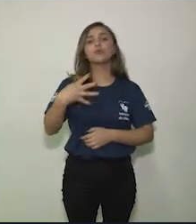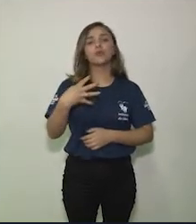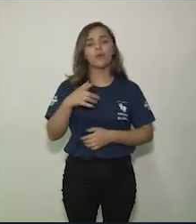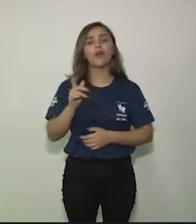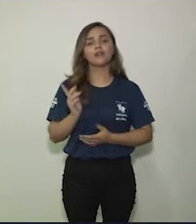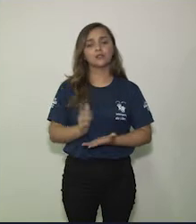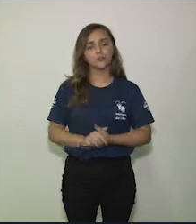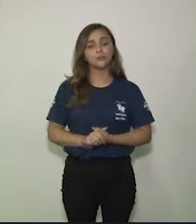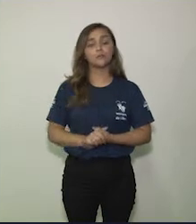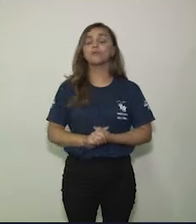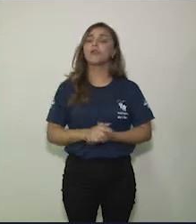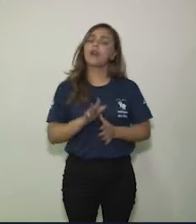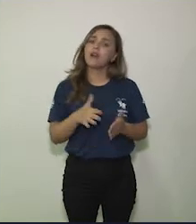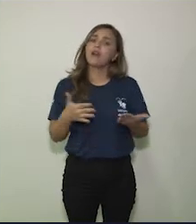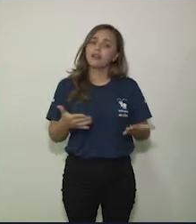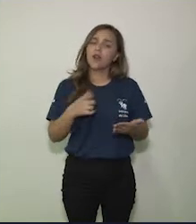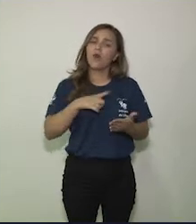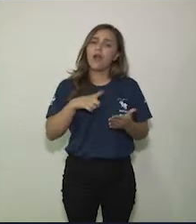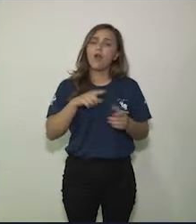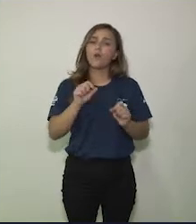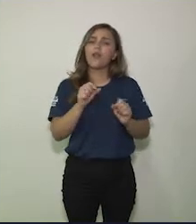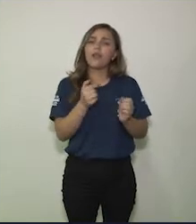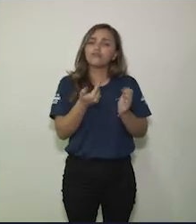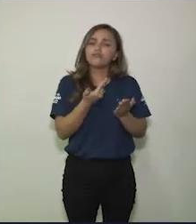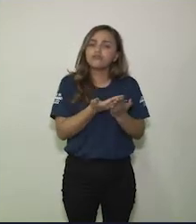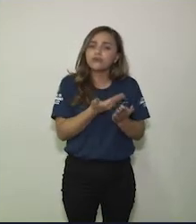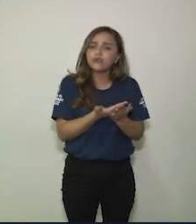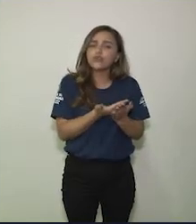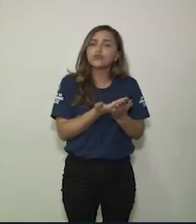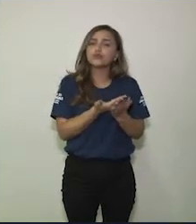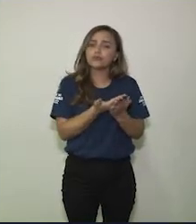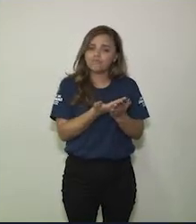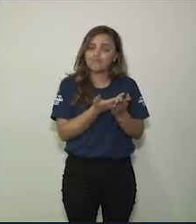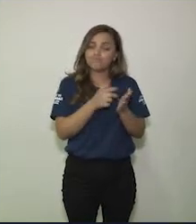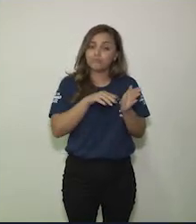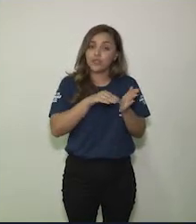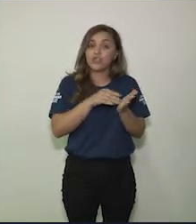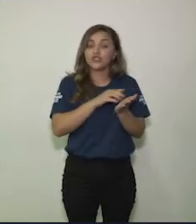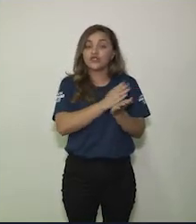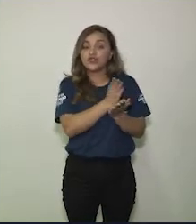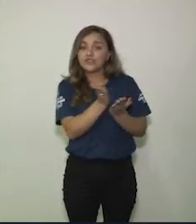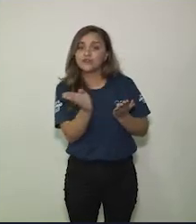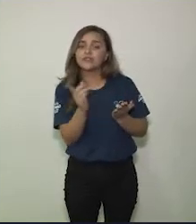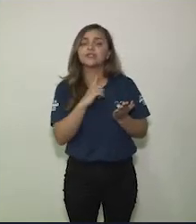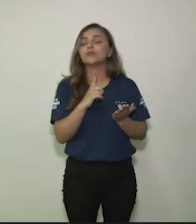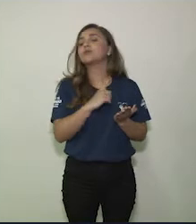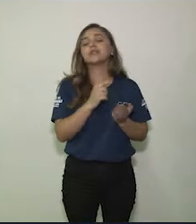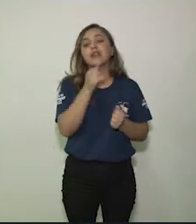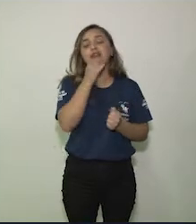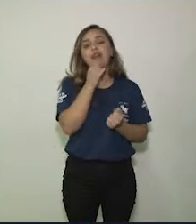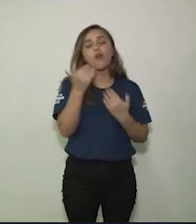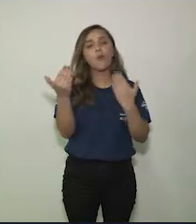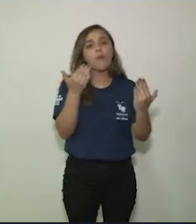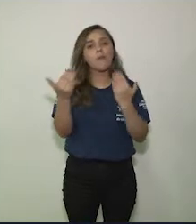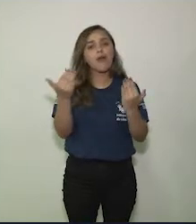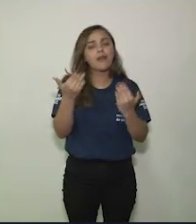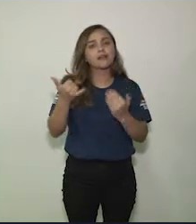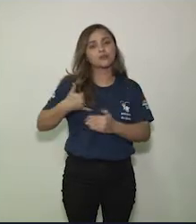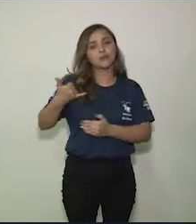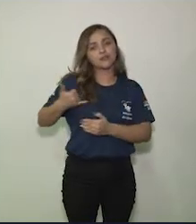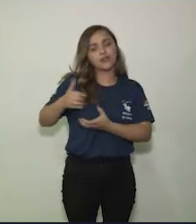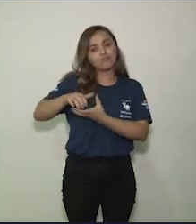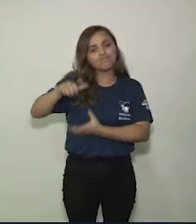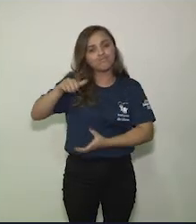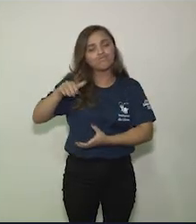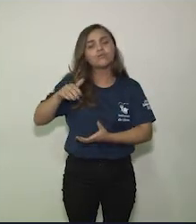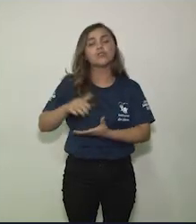um desvio de estudo daquela população, como a gente citou em relação a idosos. Então, a partir da 9ª fase, a gente